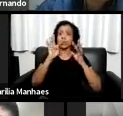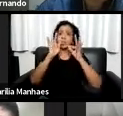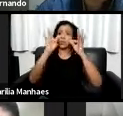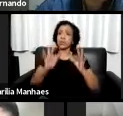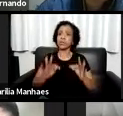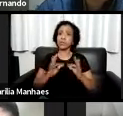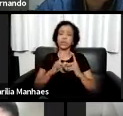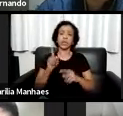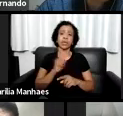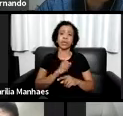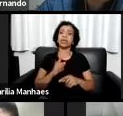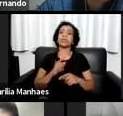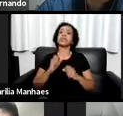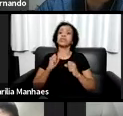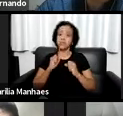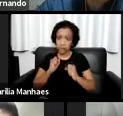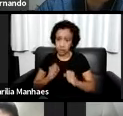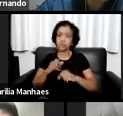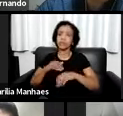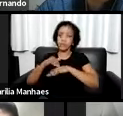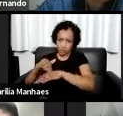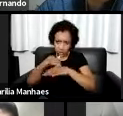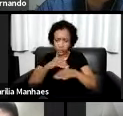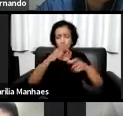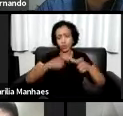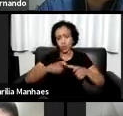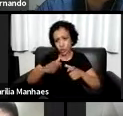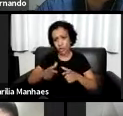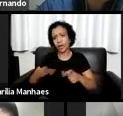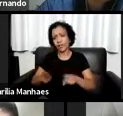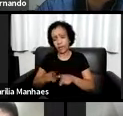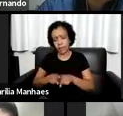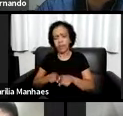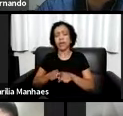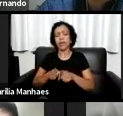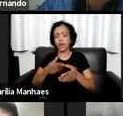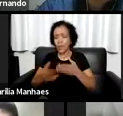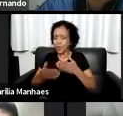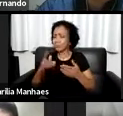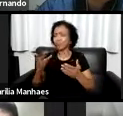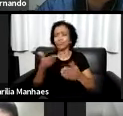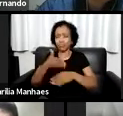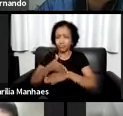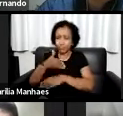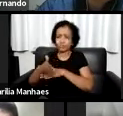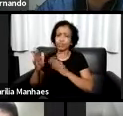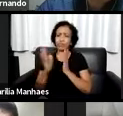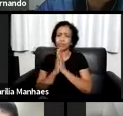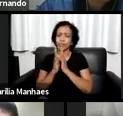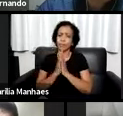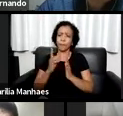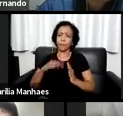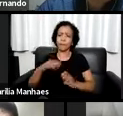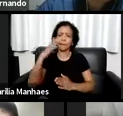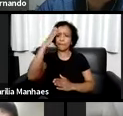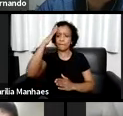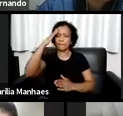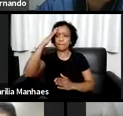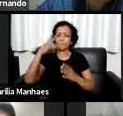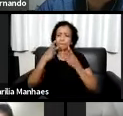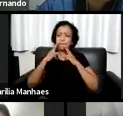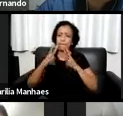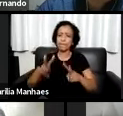mas nós estamos nas casas, nós estamos através da mídia entrando nos lares. E o testemunho que temos ouvido e